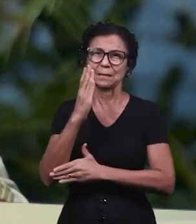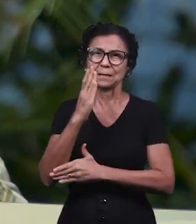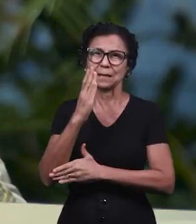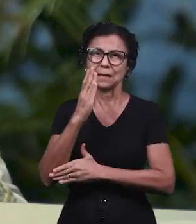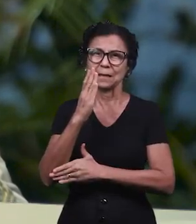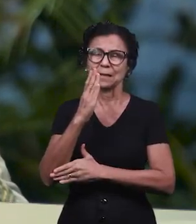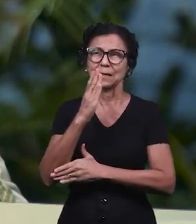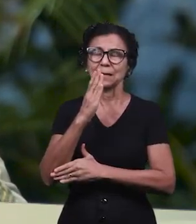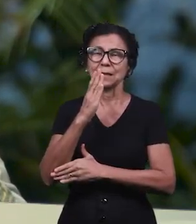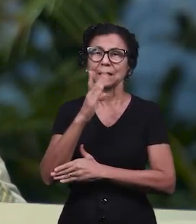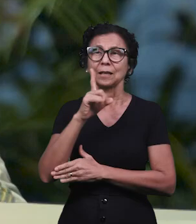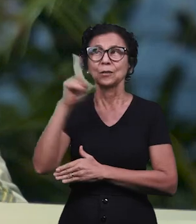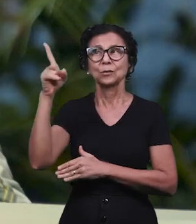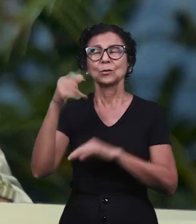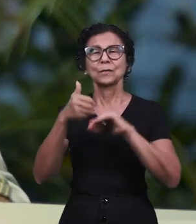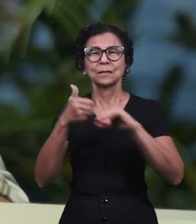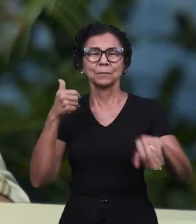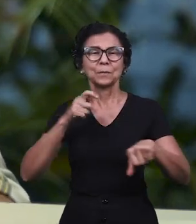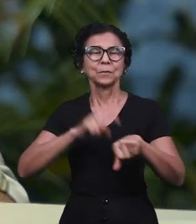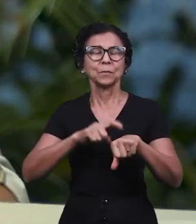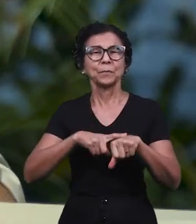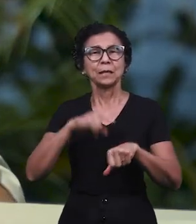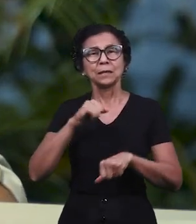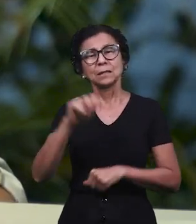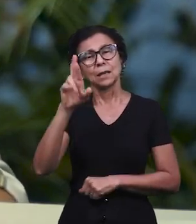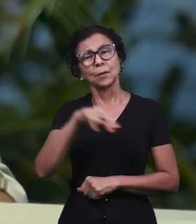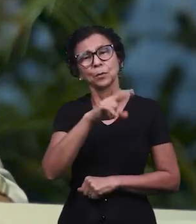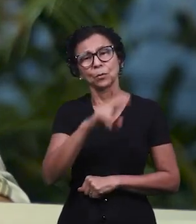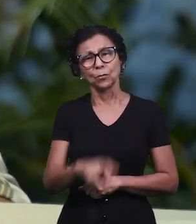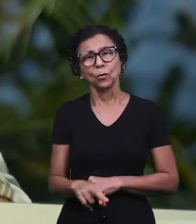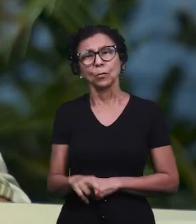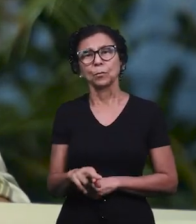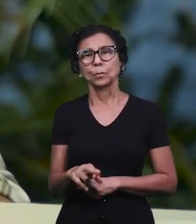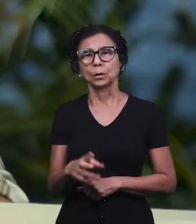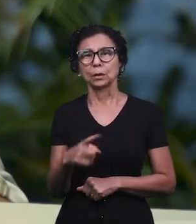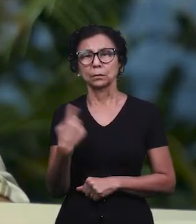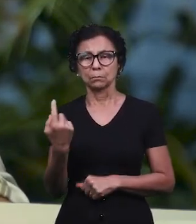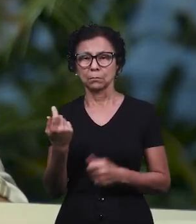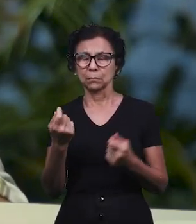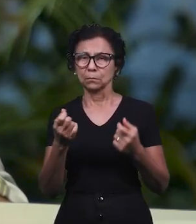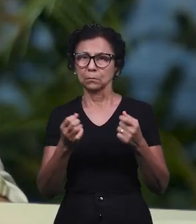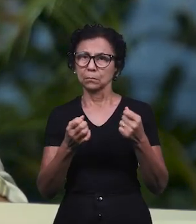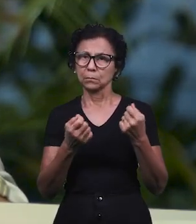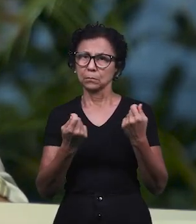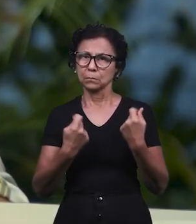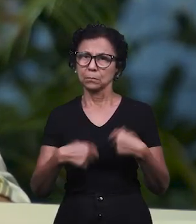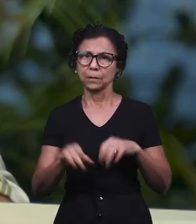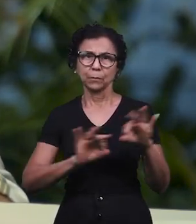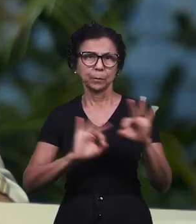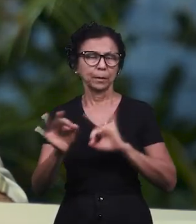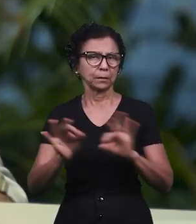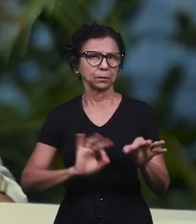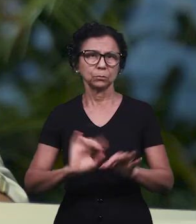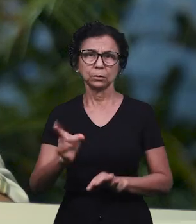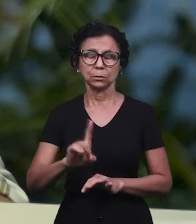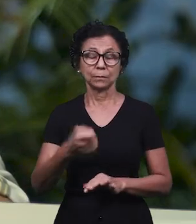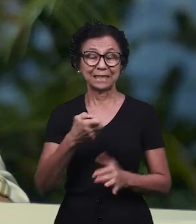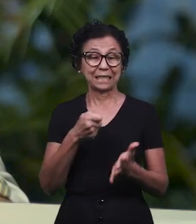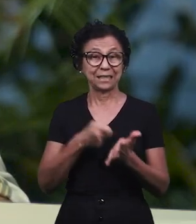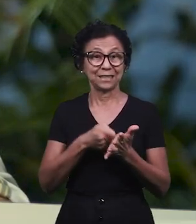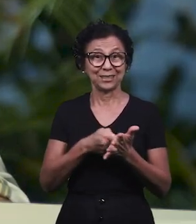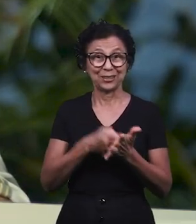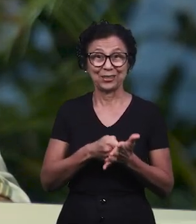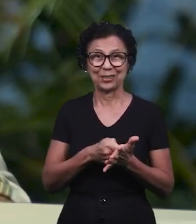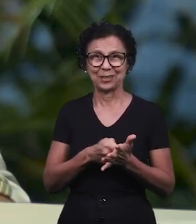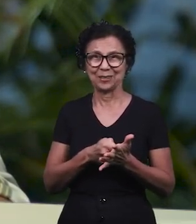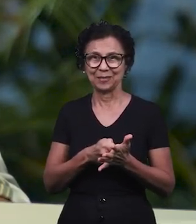gente não passou em algum momento, era porque a gente não estava preparado. Se a gente persistir naquilo ali, em algum momento nós vamos